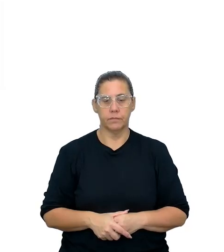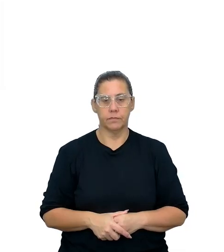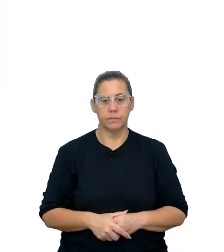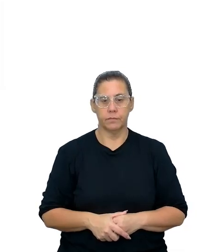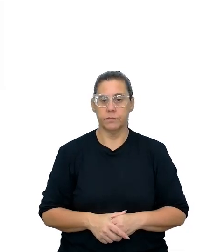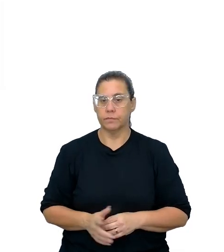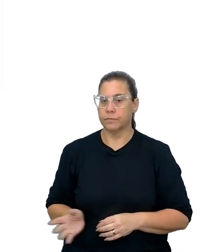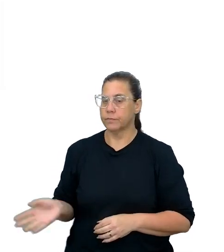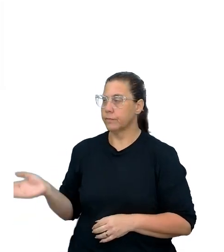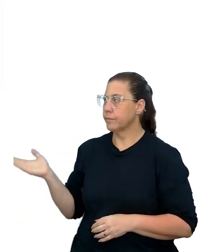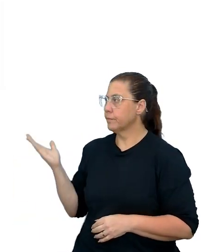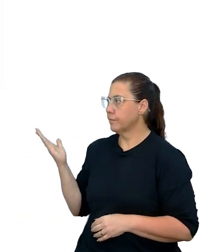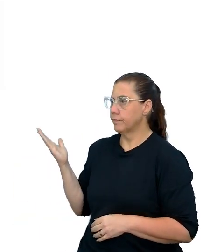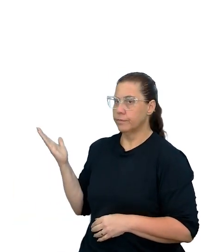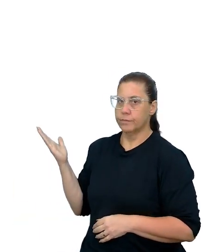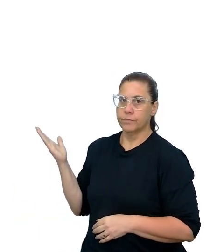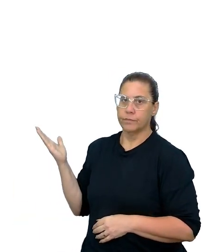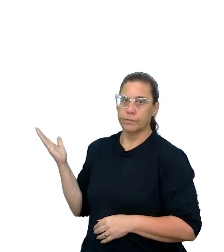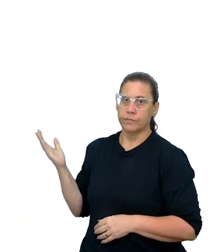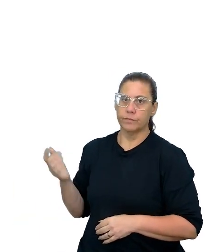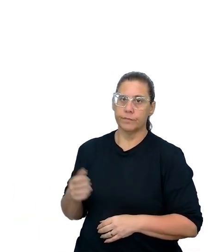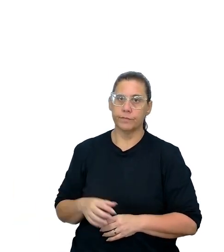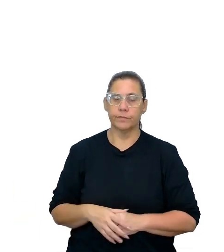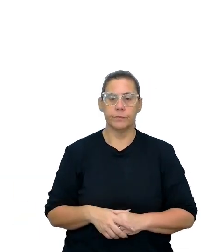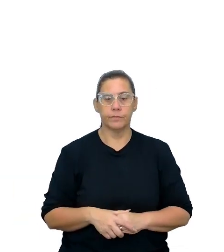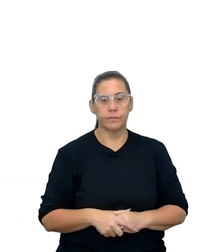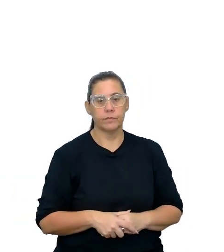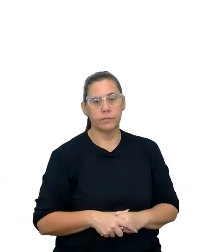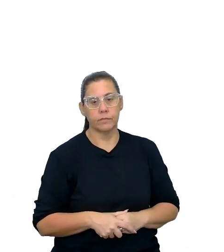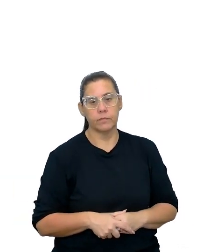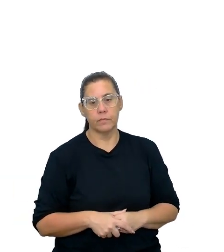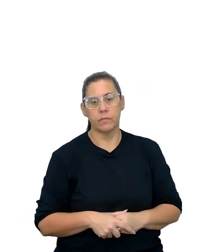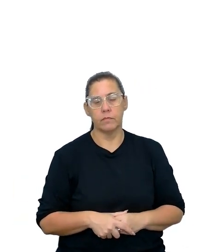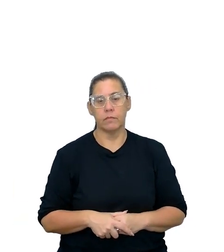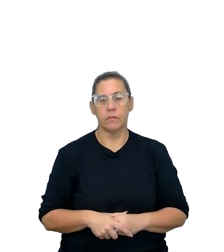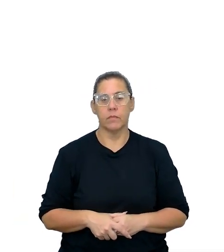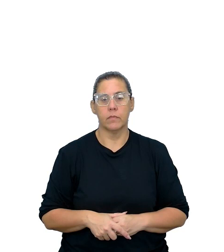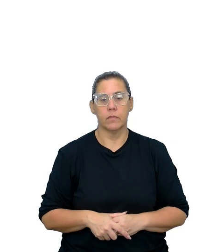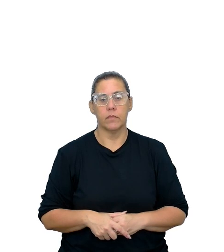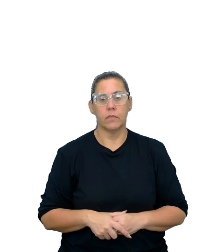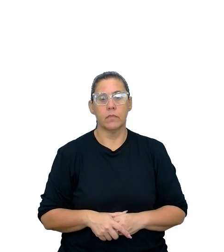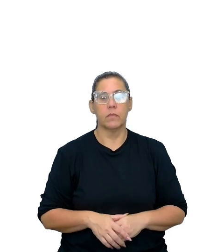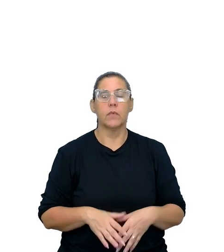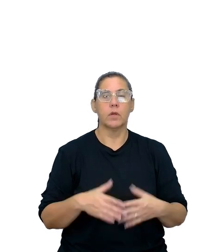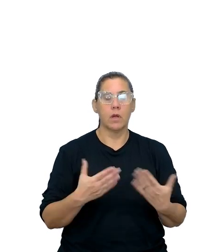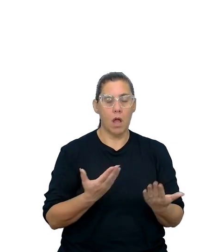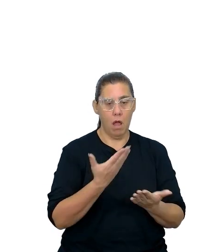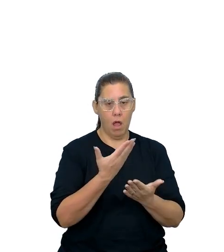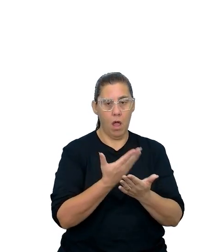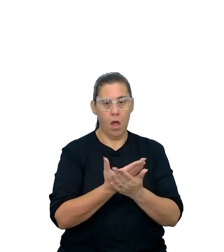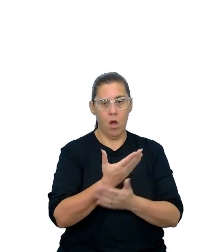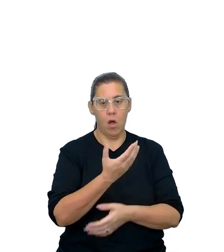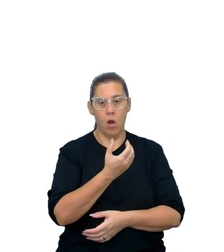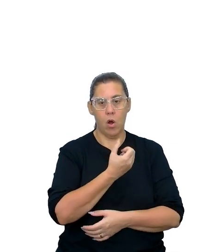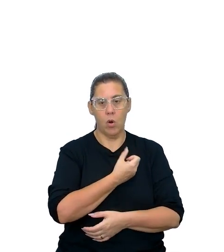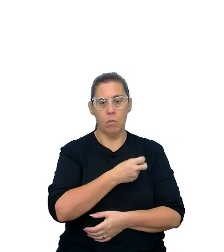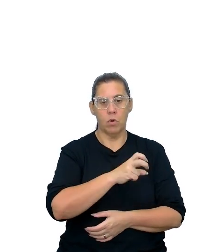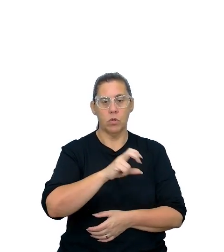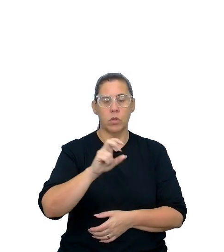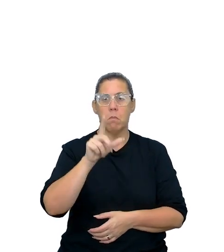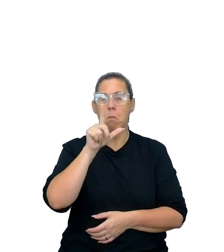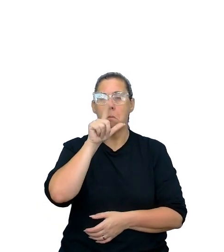Bom, Aula 5, né? Uma revoada